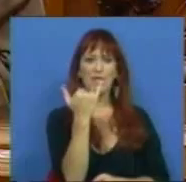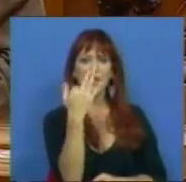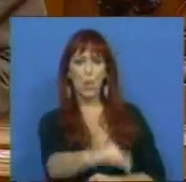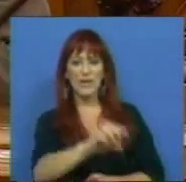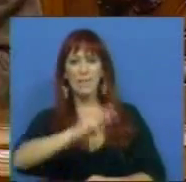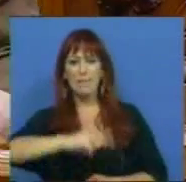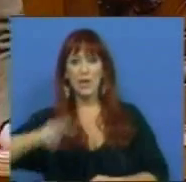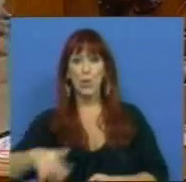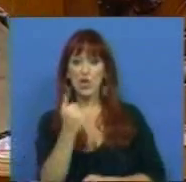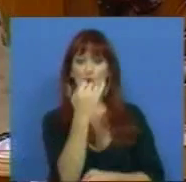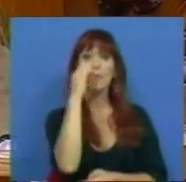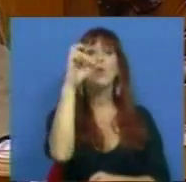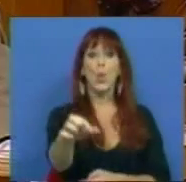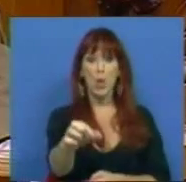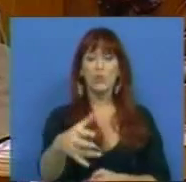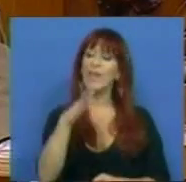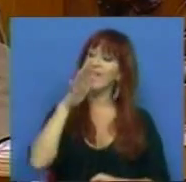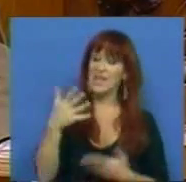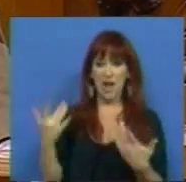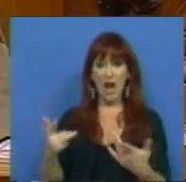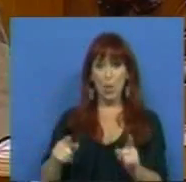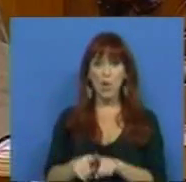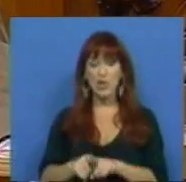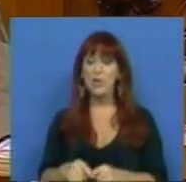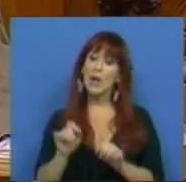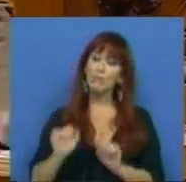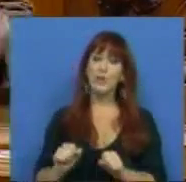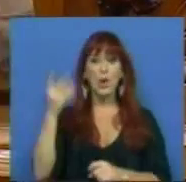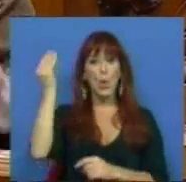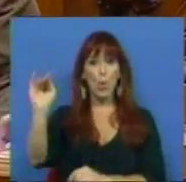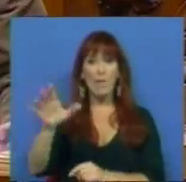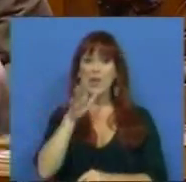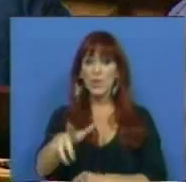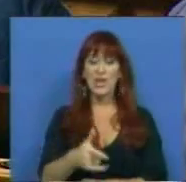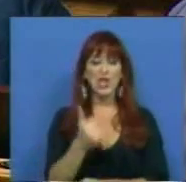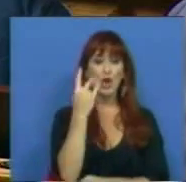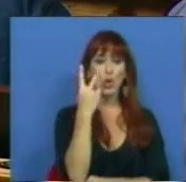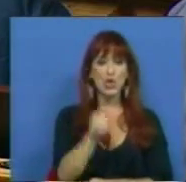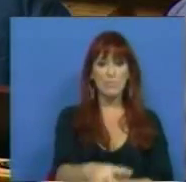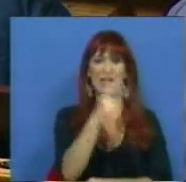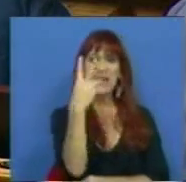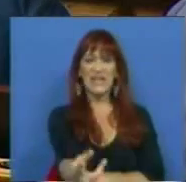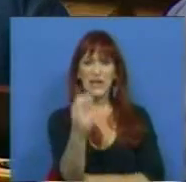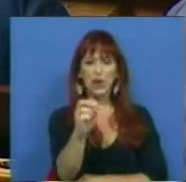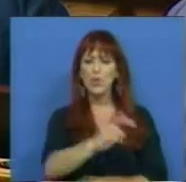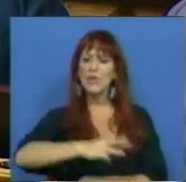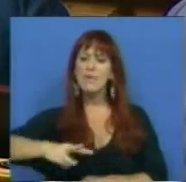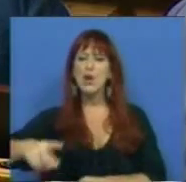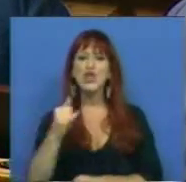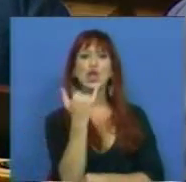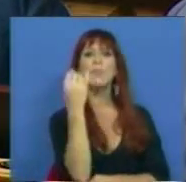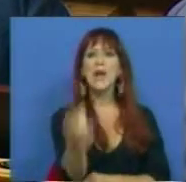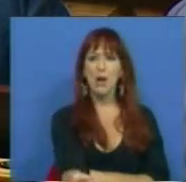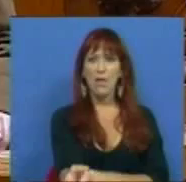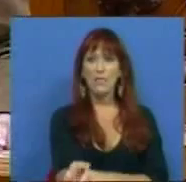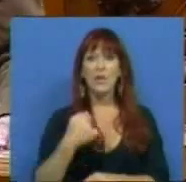1.624 milhões em 2008, dizem agora as contas oficiais do banco, e 2.013 milhões em